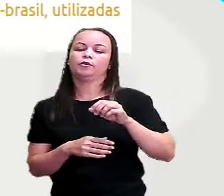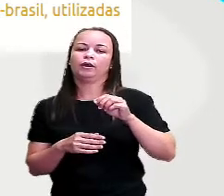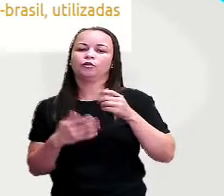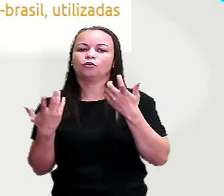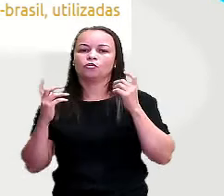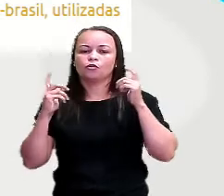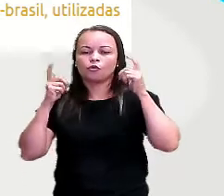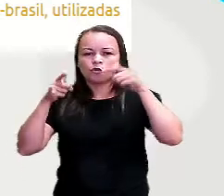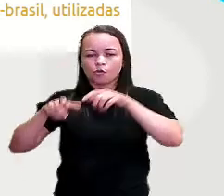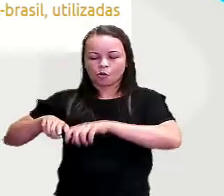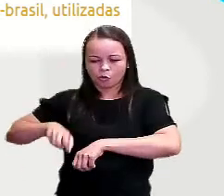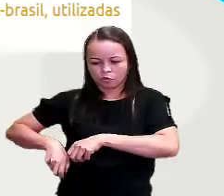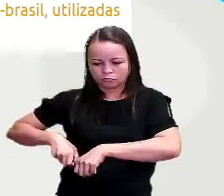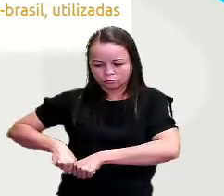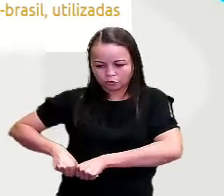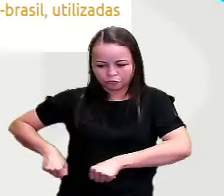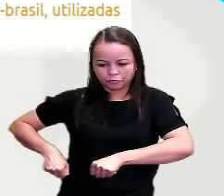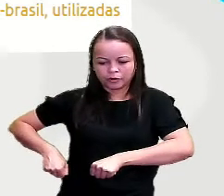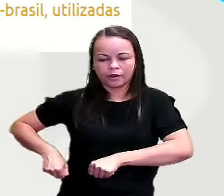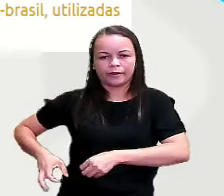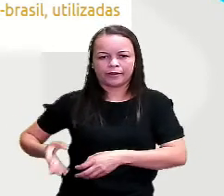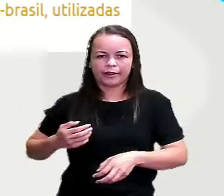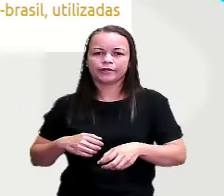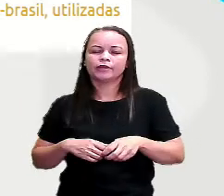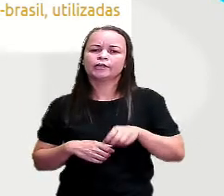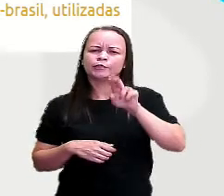disse a vocês, tinham homens de